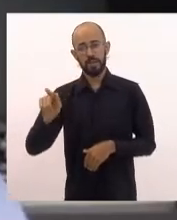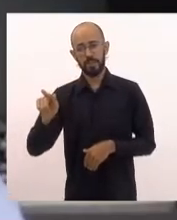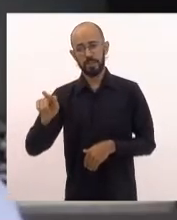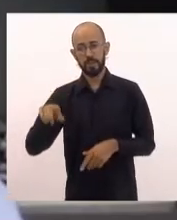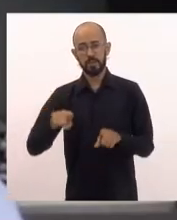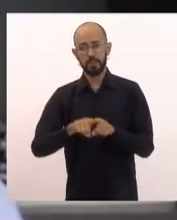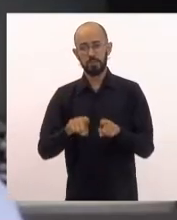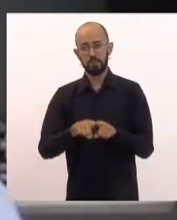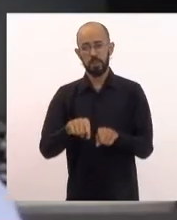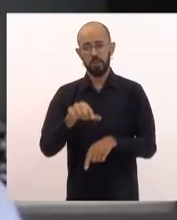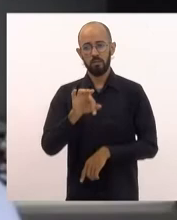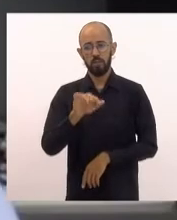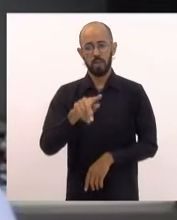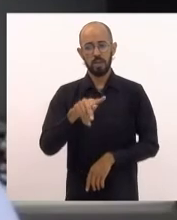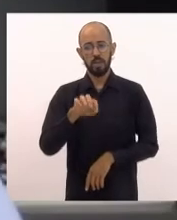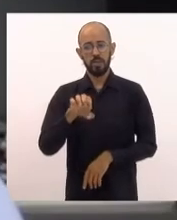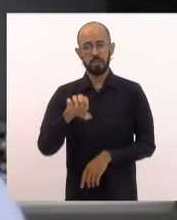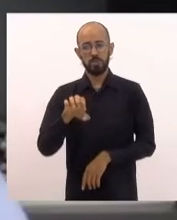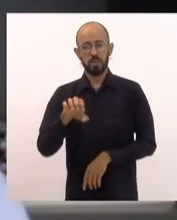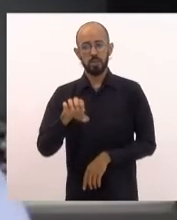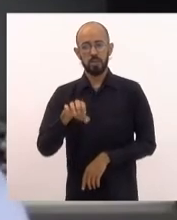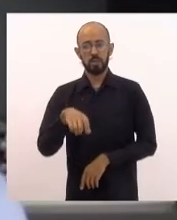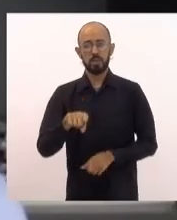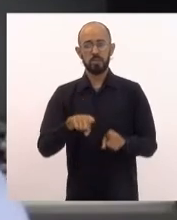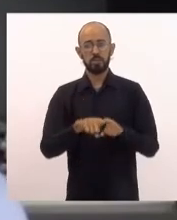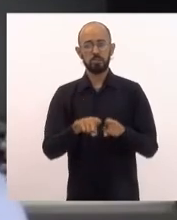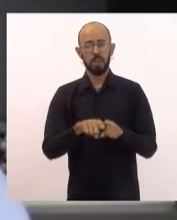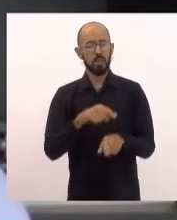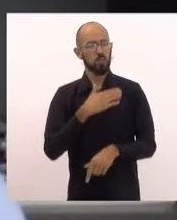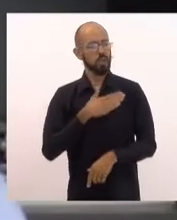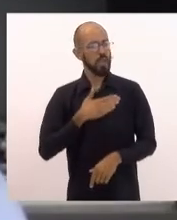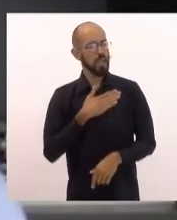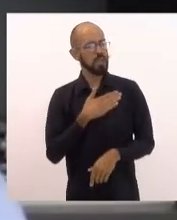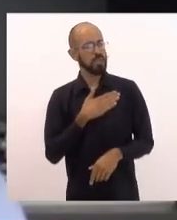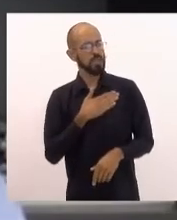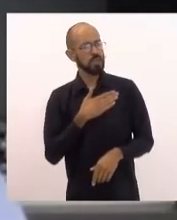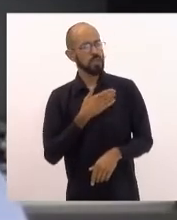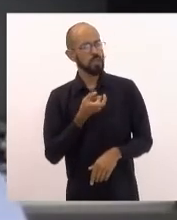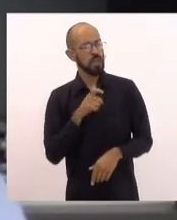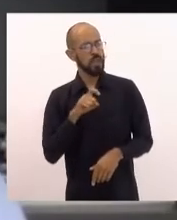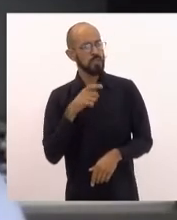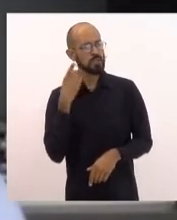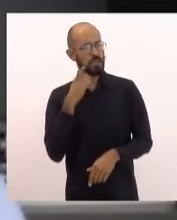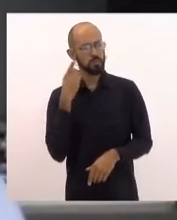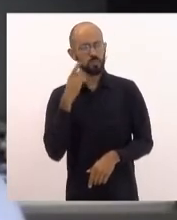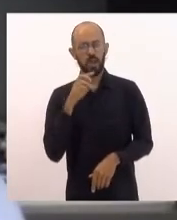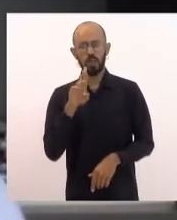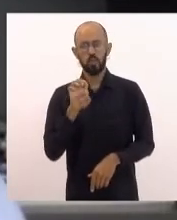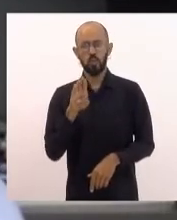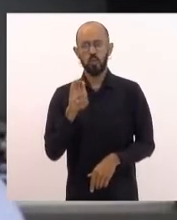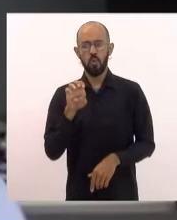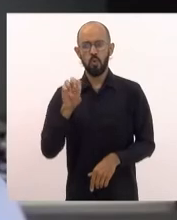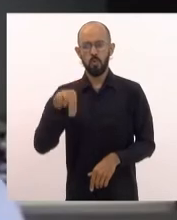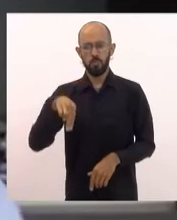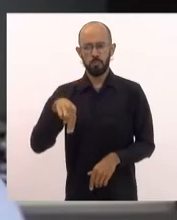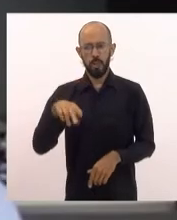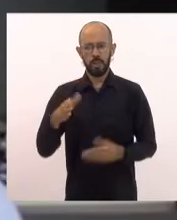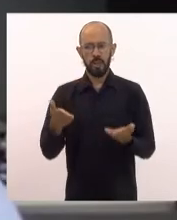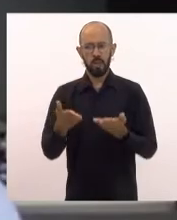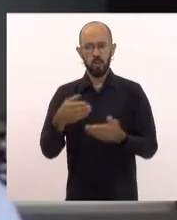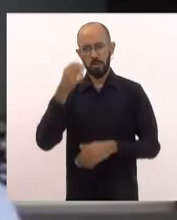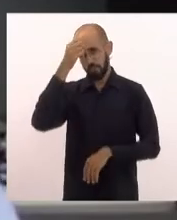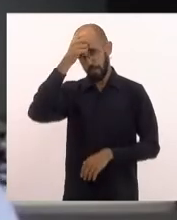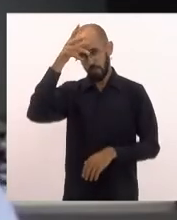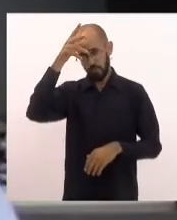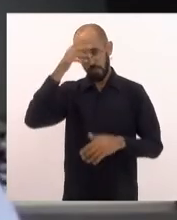deputado Felipe Peixoto, do nosso querido ex-deputado Rubem Bontempo, hoje prefeito da cidade